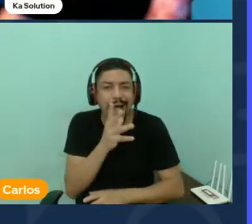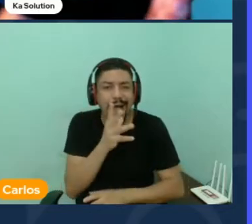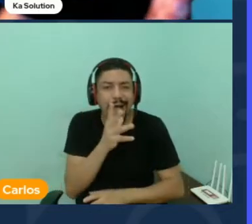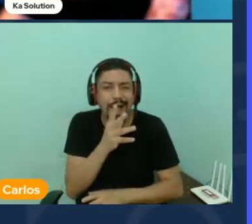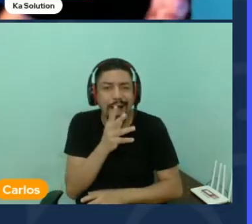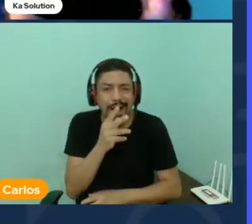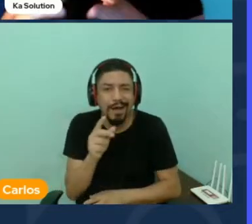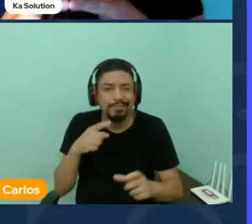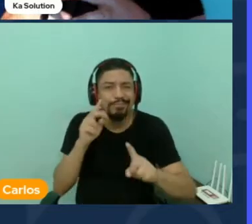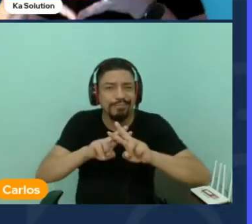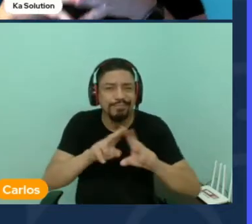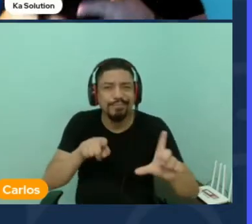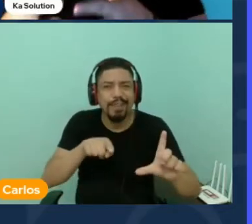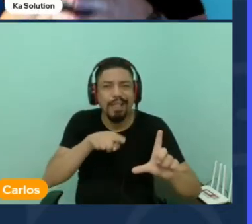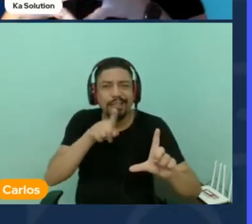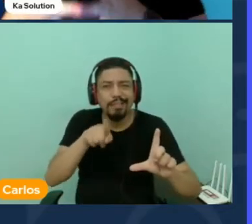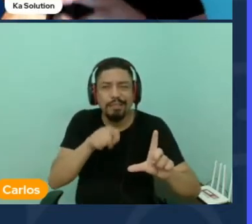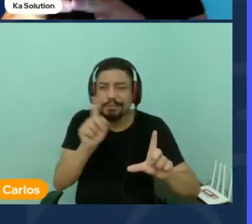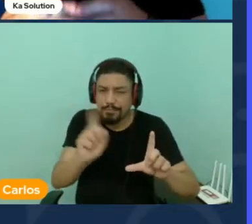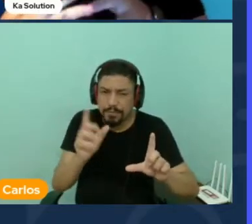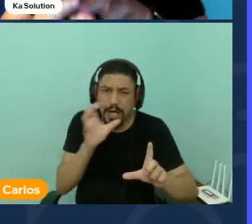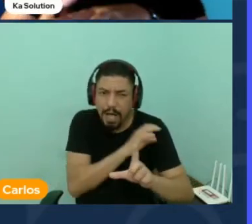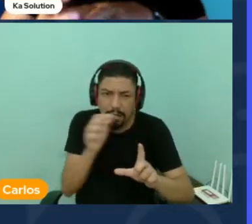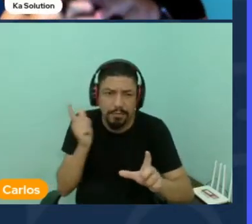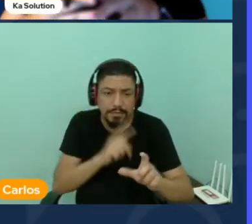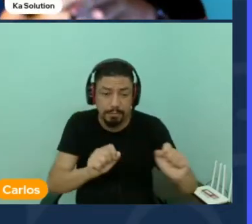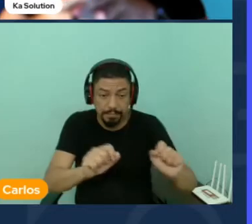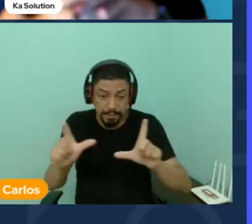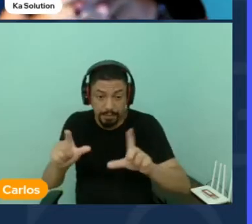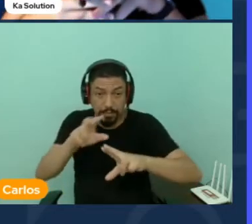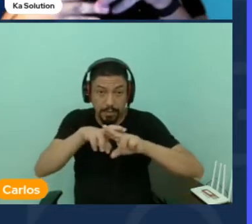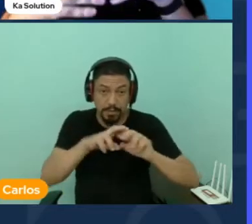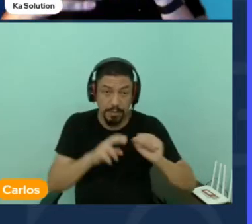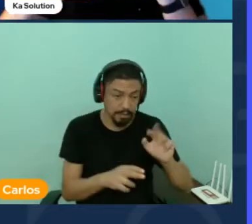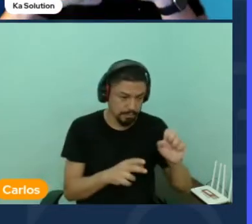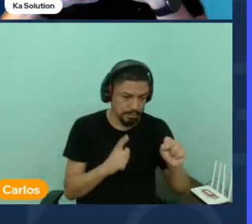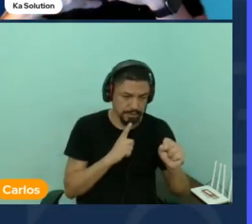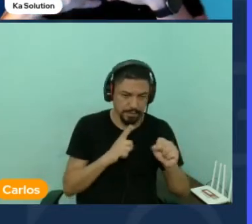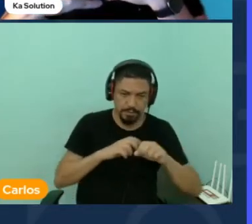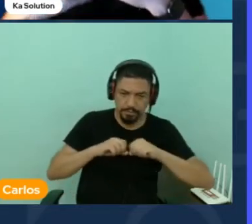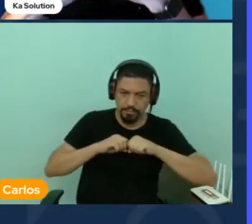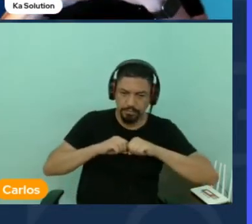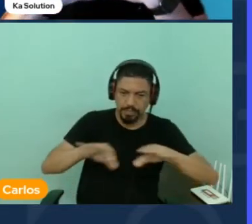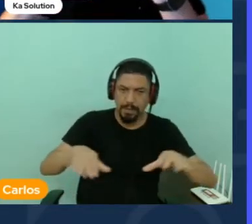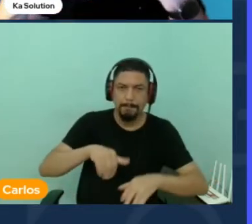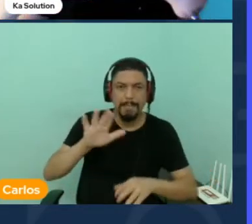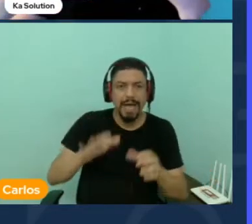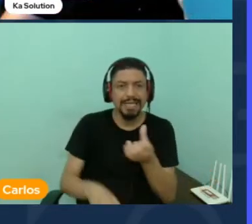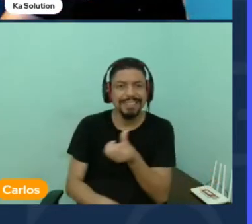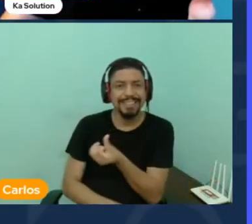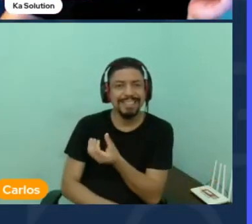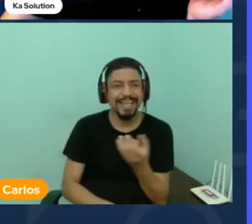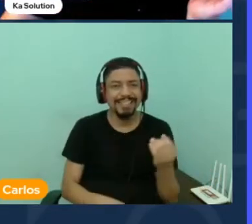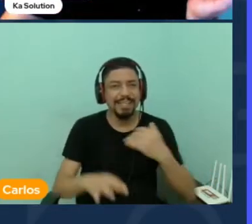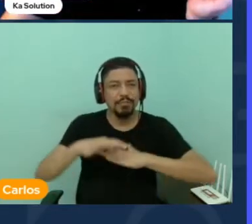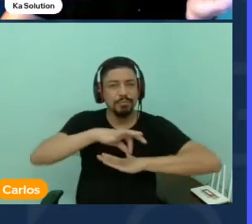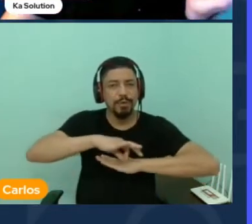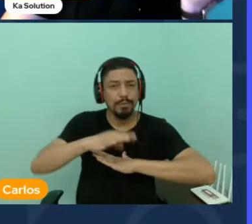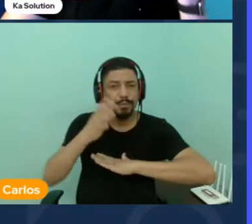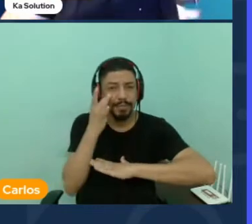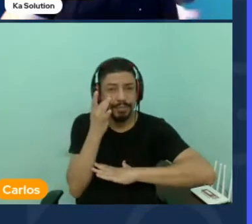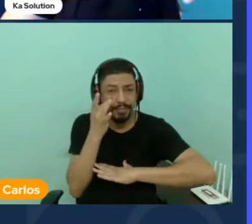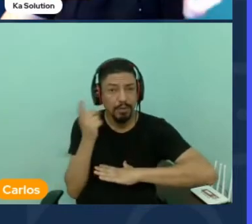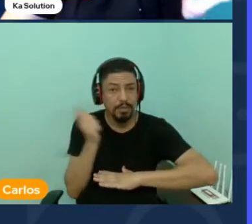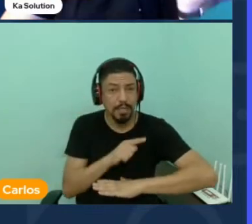isso, a AWS tem mais de 600 pontos de presença, onde é possível eu distribuir esse